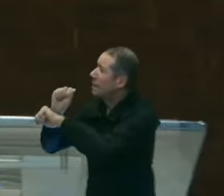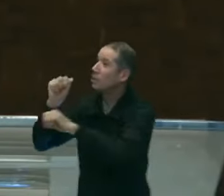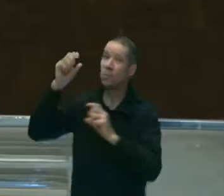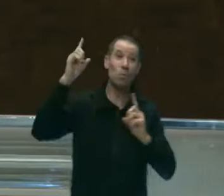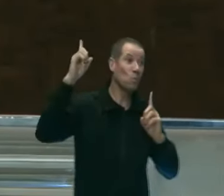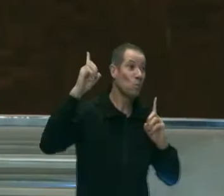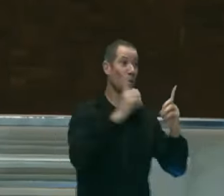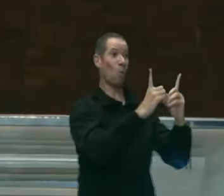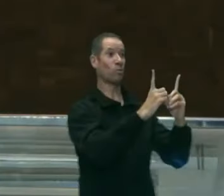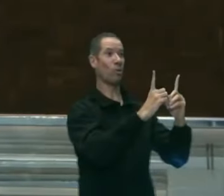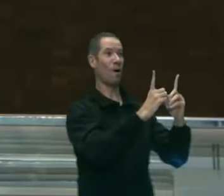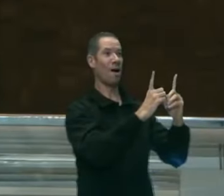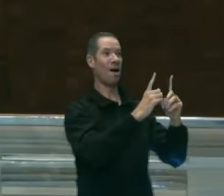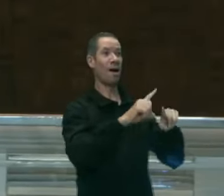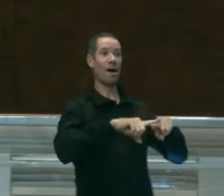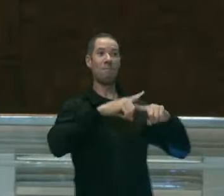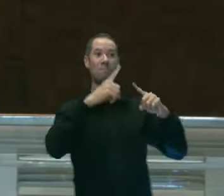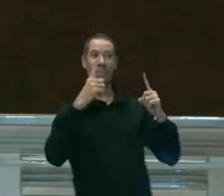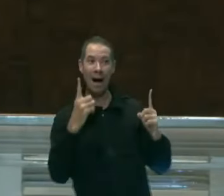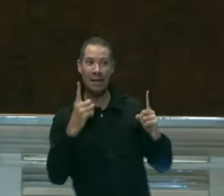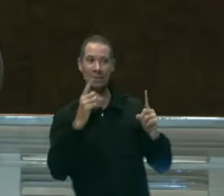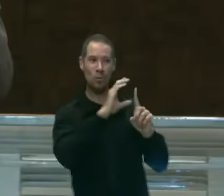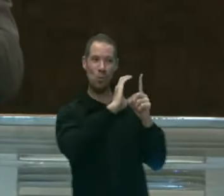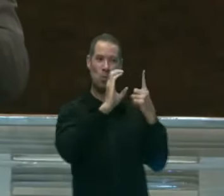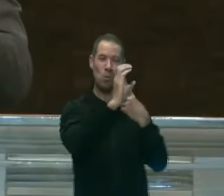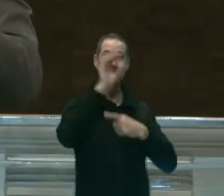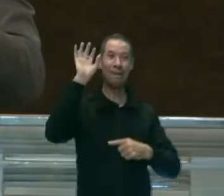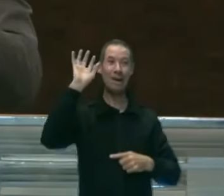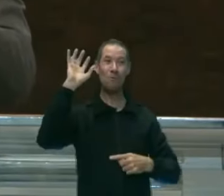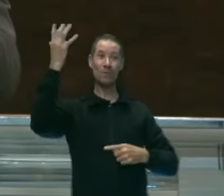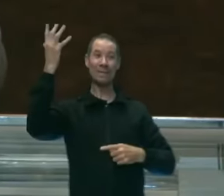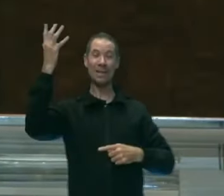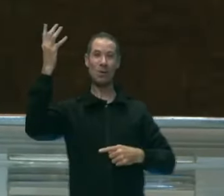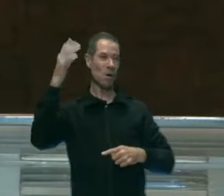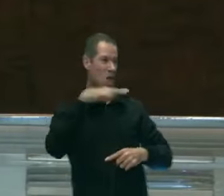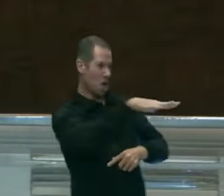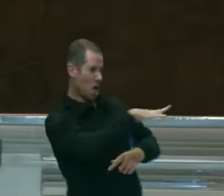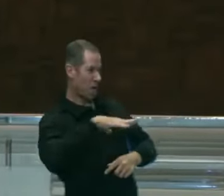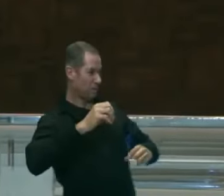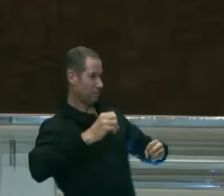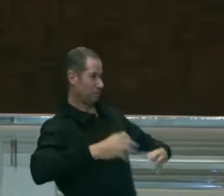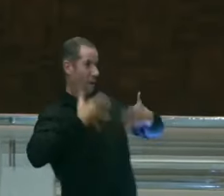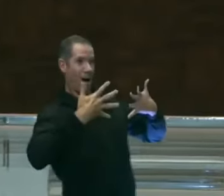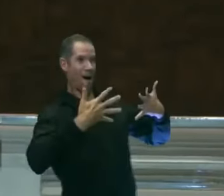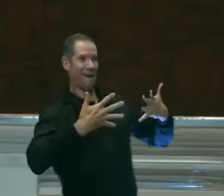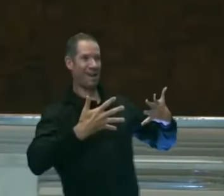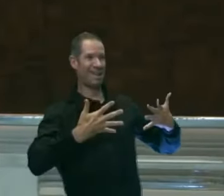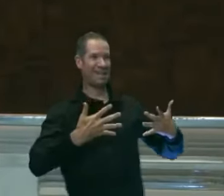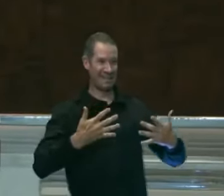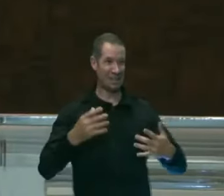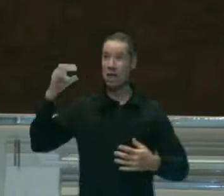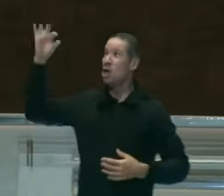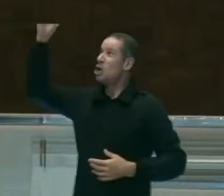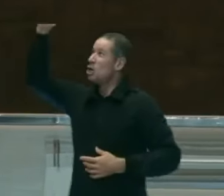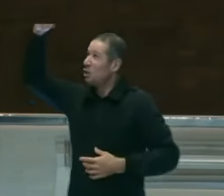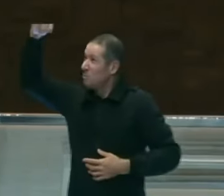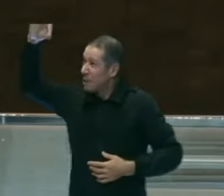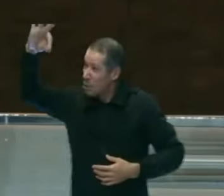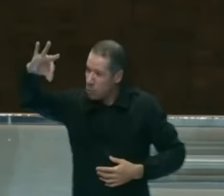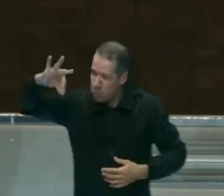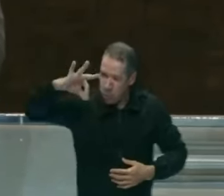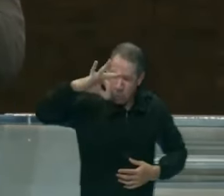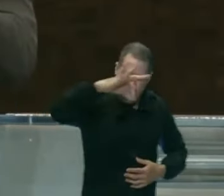encontro. Mas quando aquele culto aconteceu, eles foram surpreendidos. Quando o Espírito foi